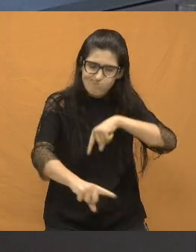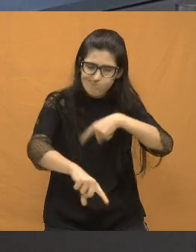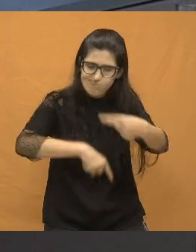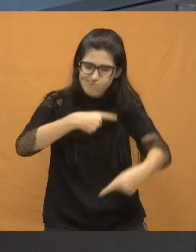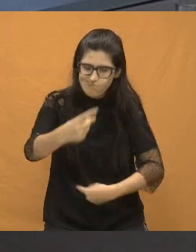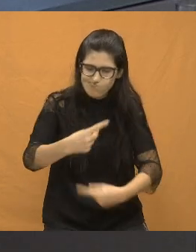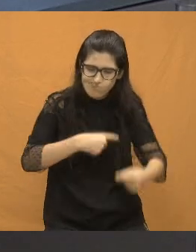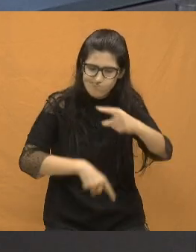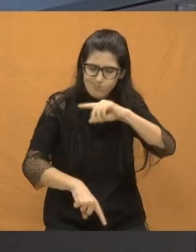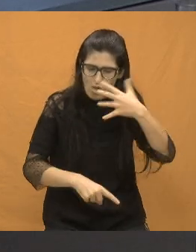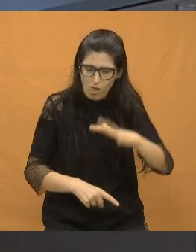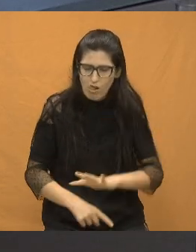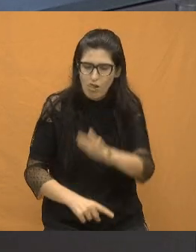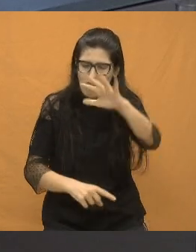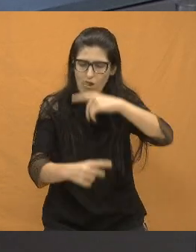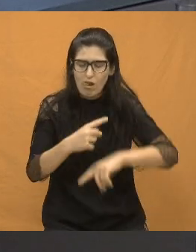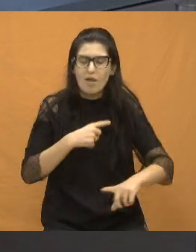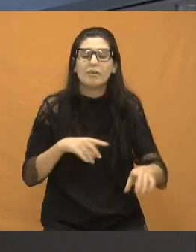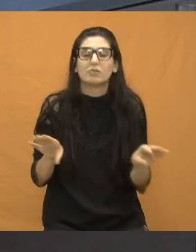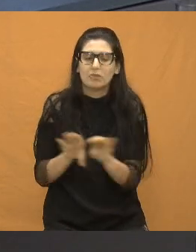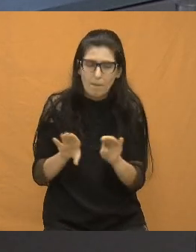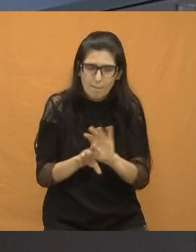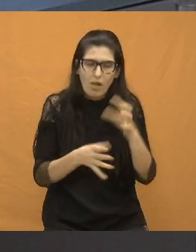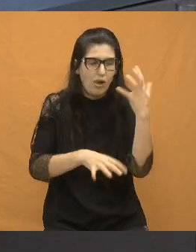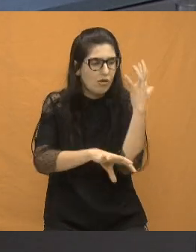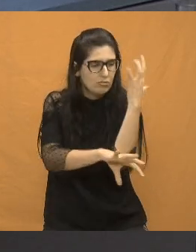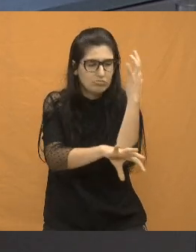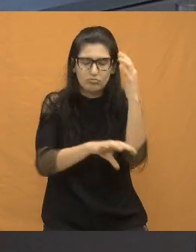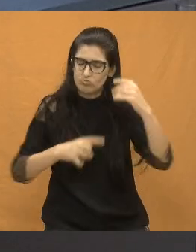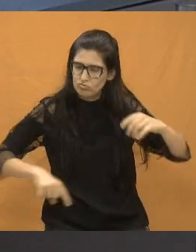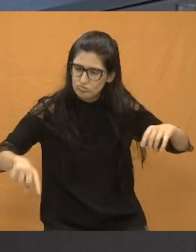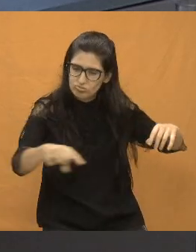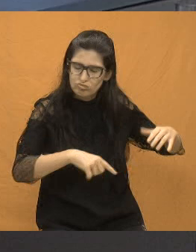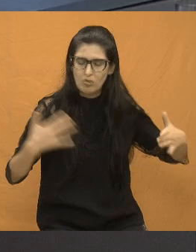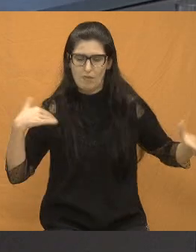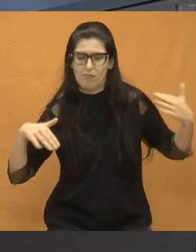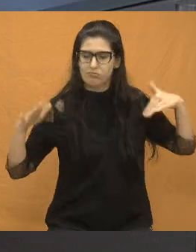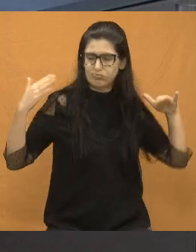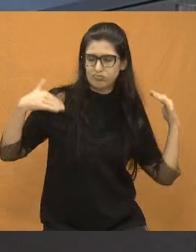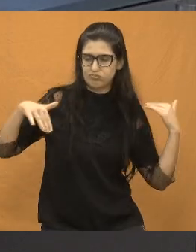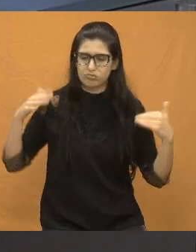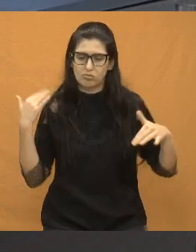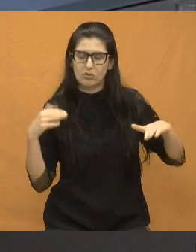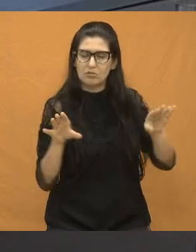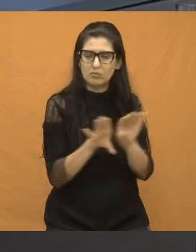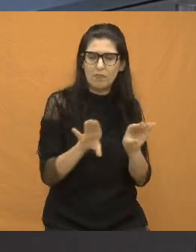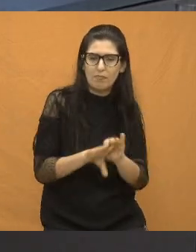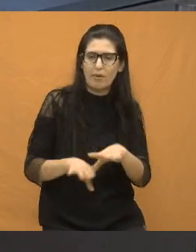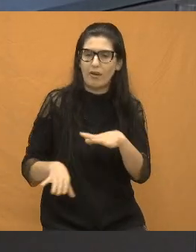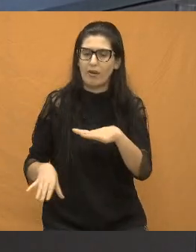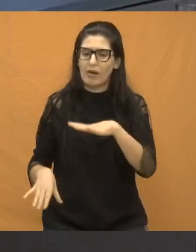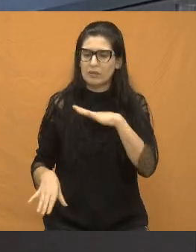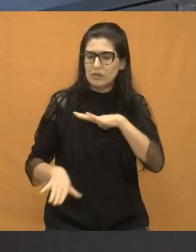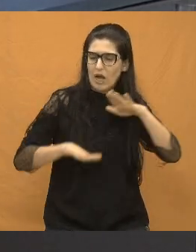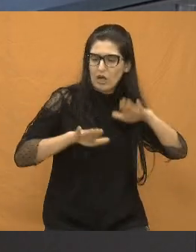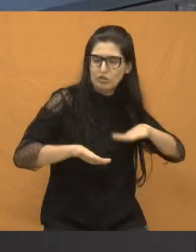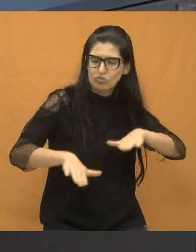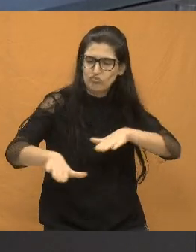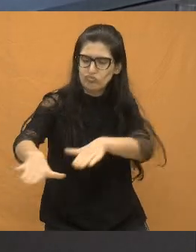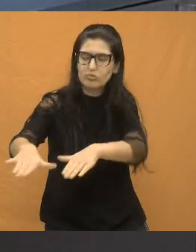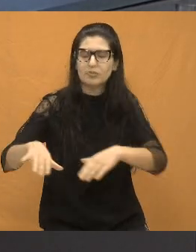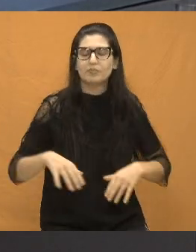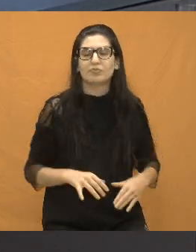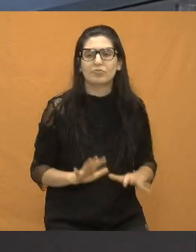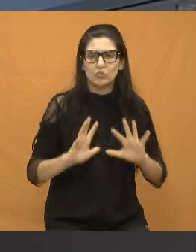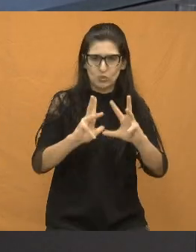na parte urbanística, na parte de lazer, né? Ela é mobilidade. Ô, Rosana, então, mesmo porque a gente